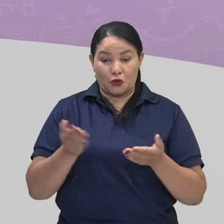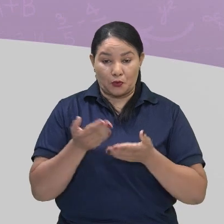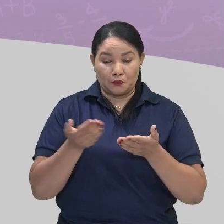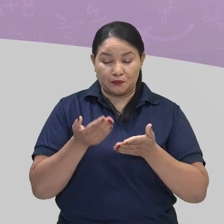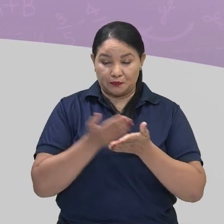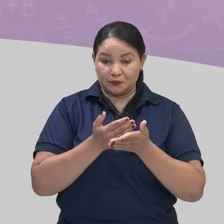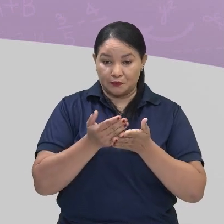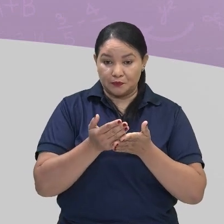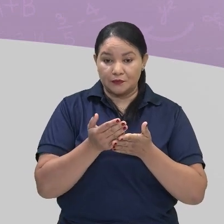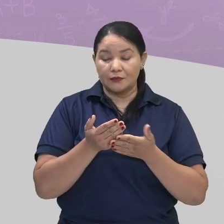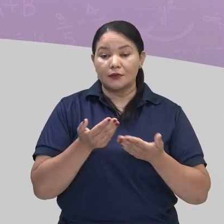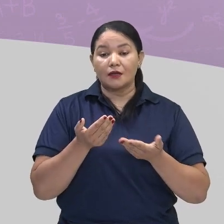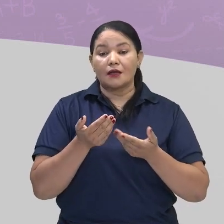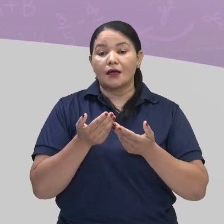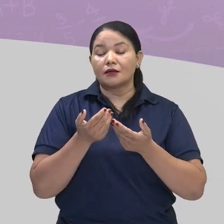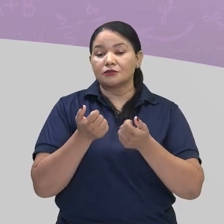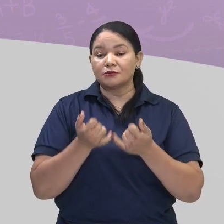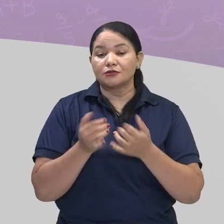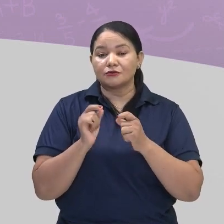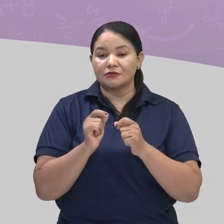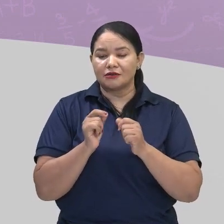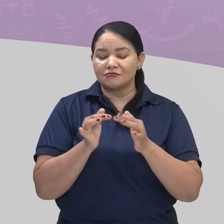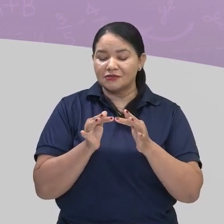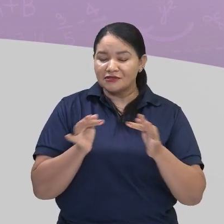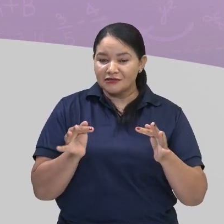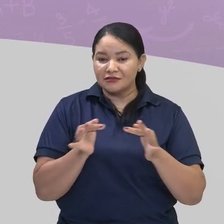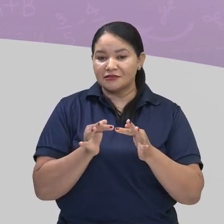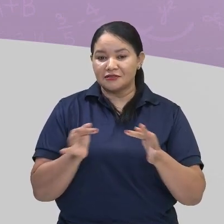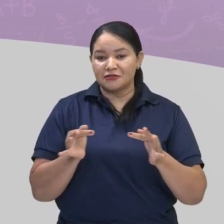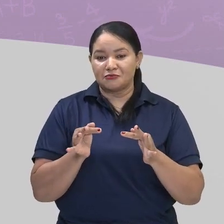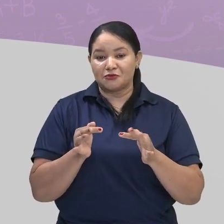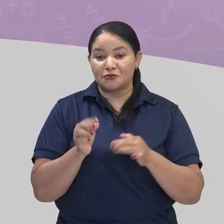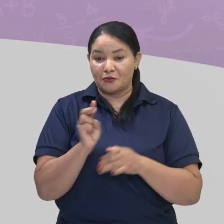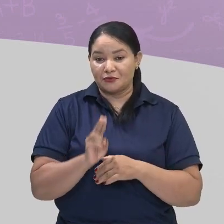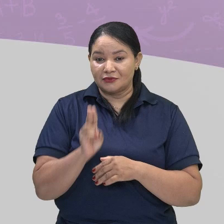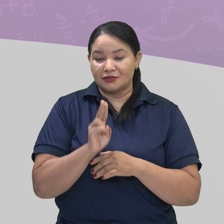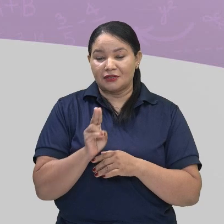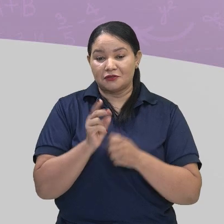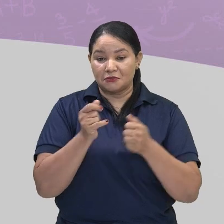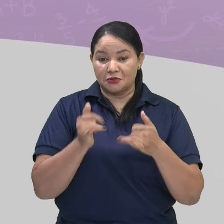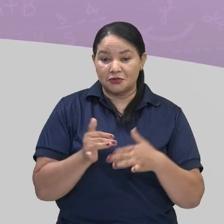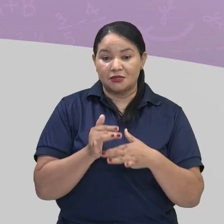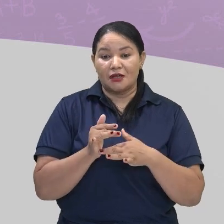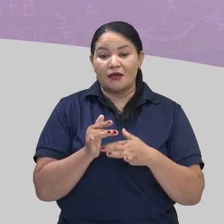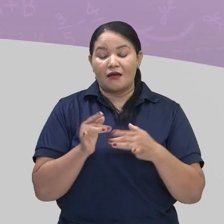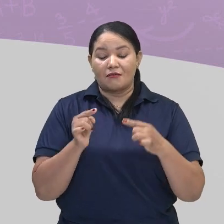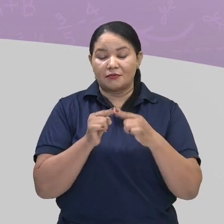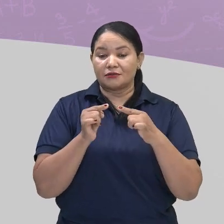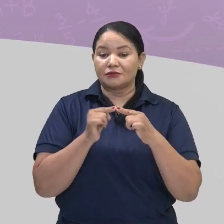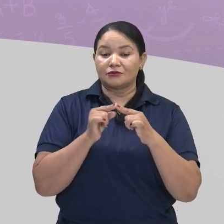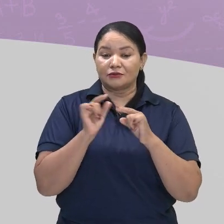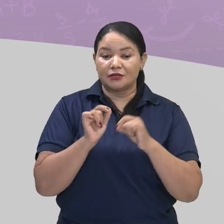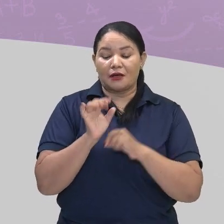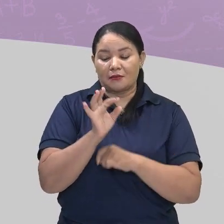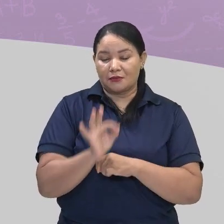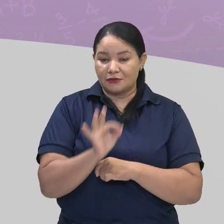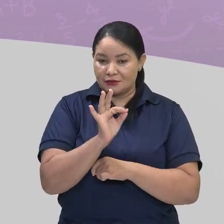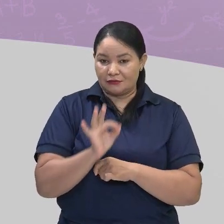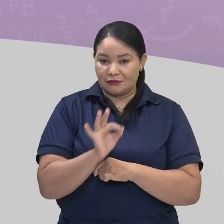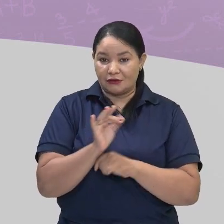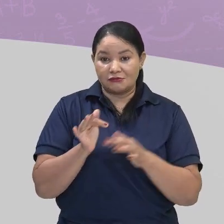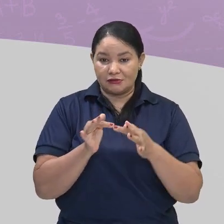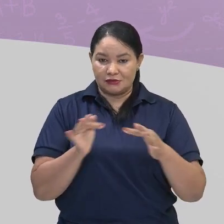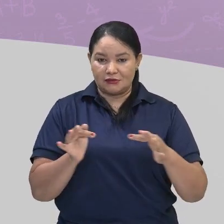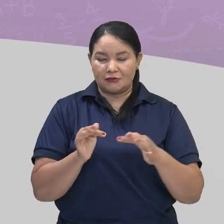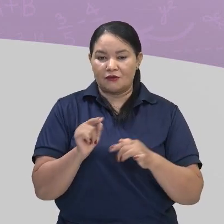eu vou mostrar para vocês aqui uma maneira mais simples, usando apenas a definição de porcentagem para que nós possamos aí